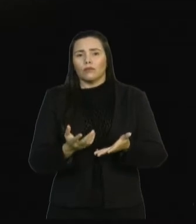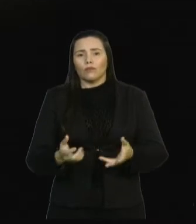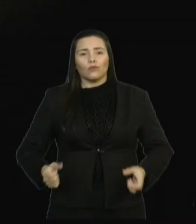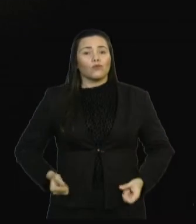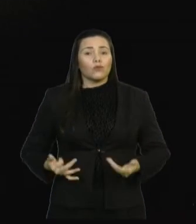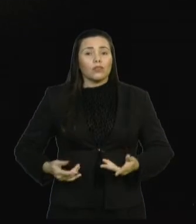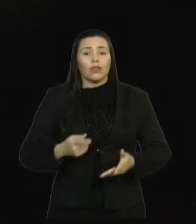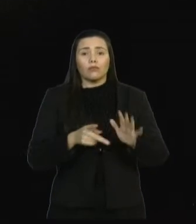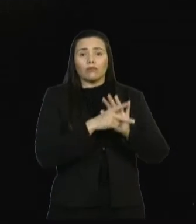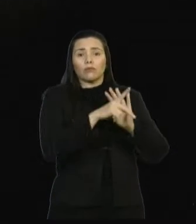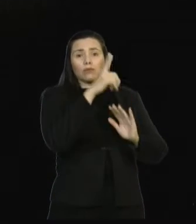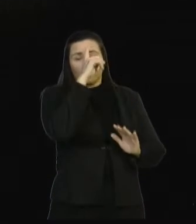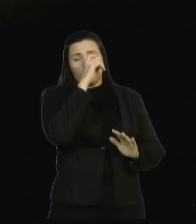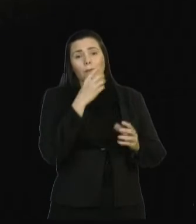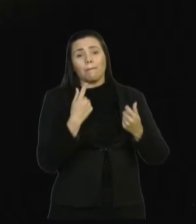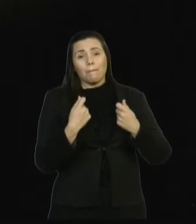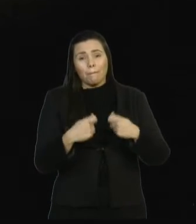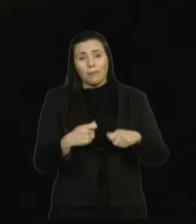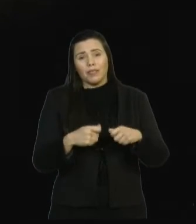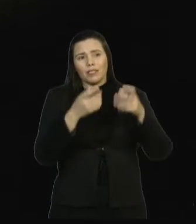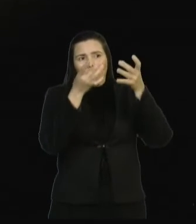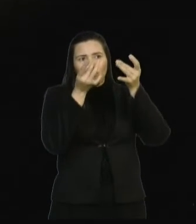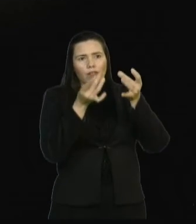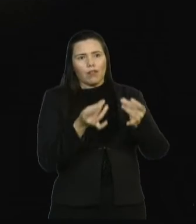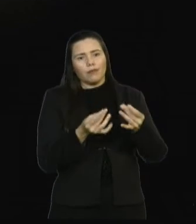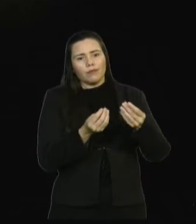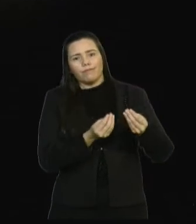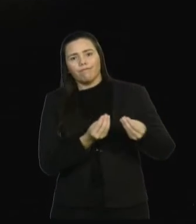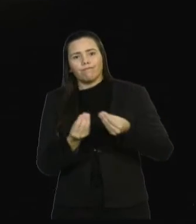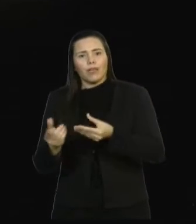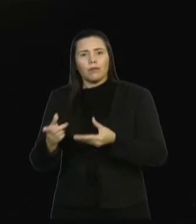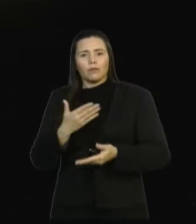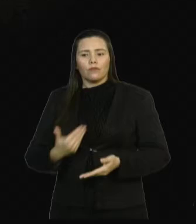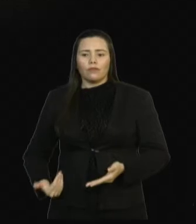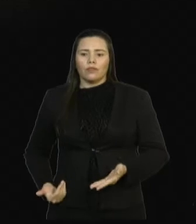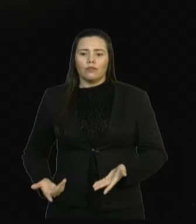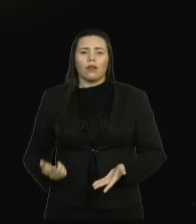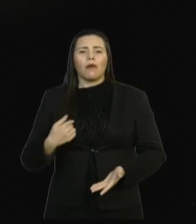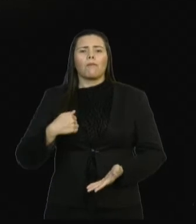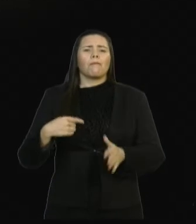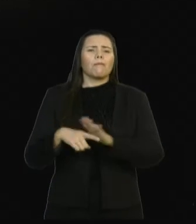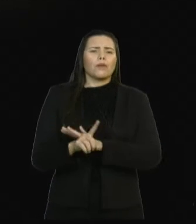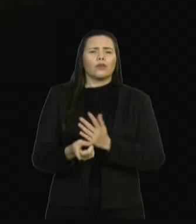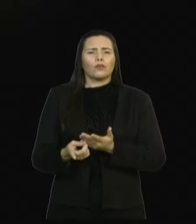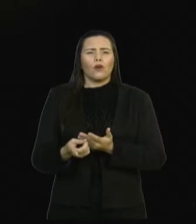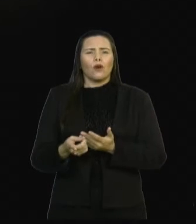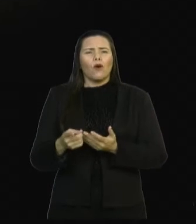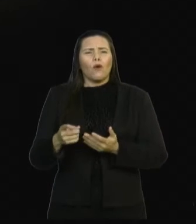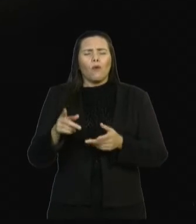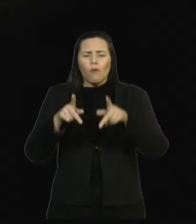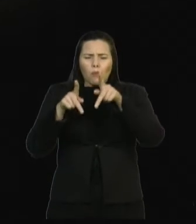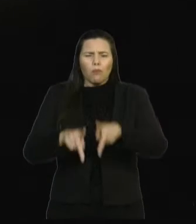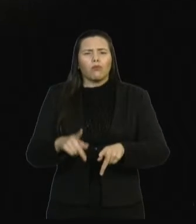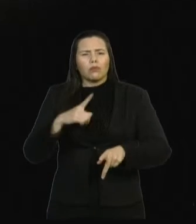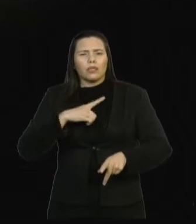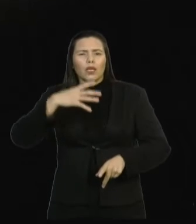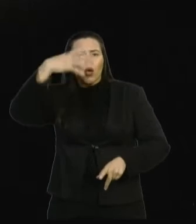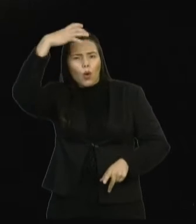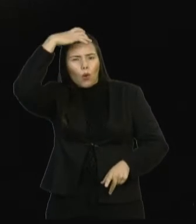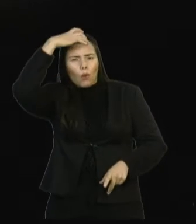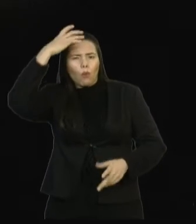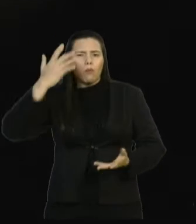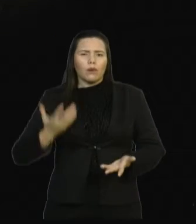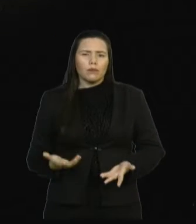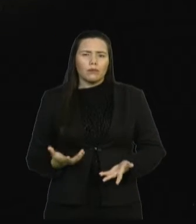senhores proprietários? Que culpa tem a população pela ausência de responsabilidade daquelas